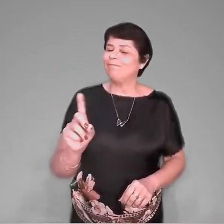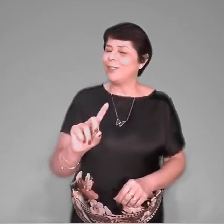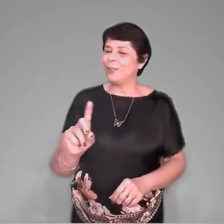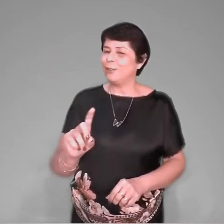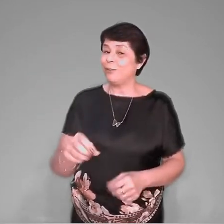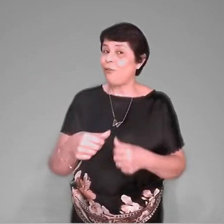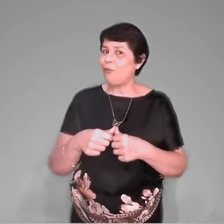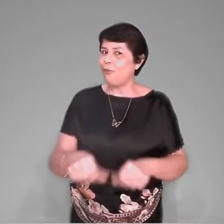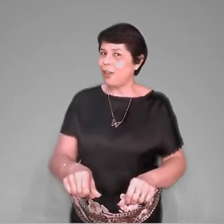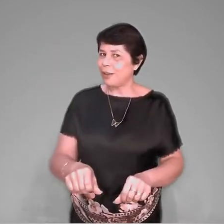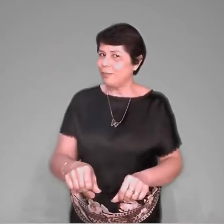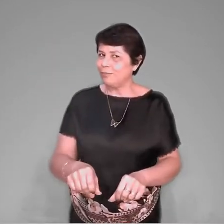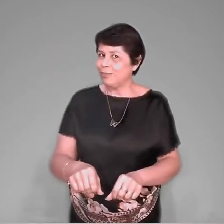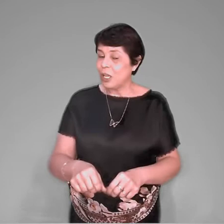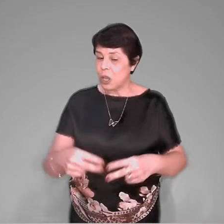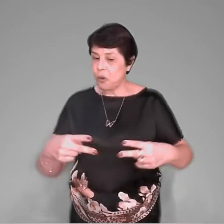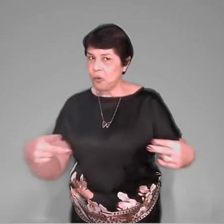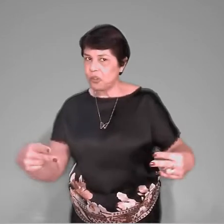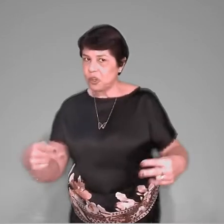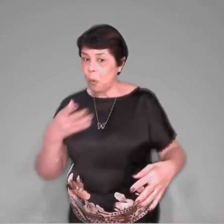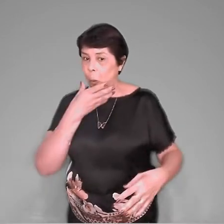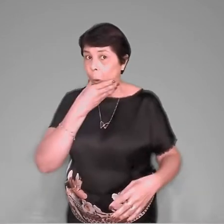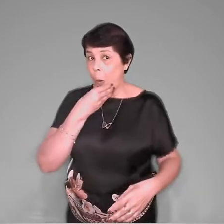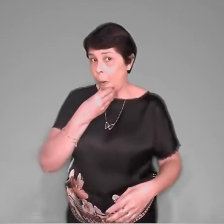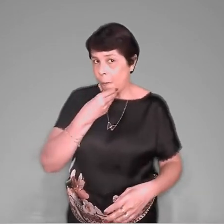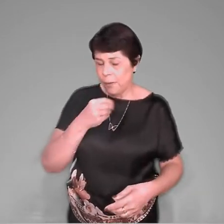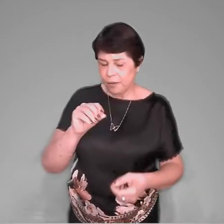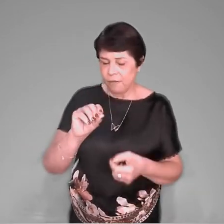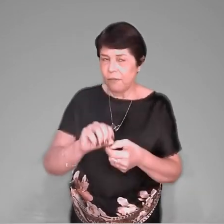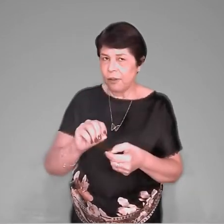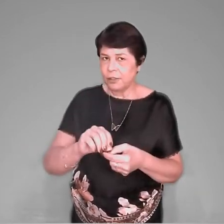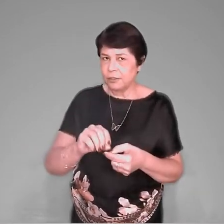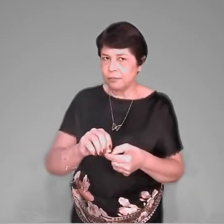Mas olha, meus alunos, ele vai habitar em coisas que ele faz.